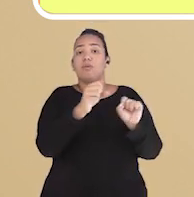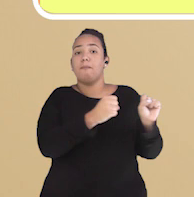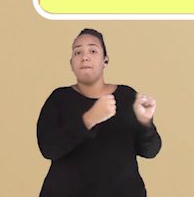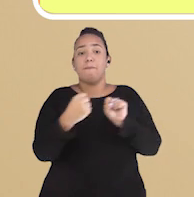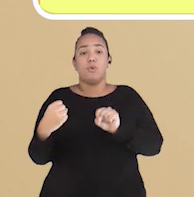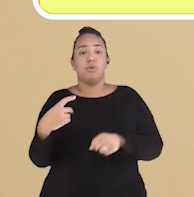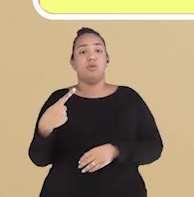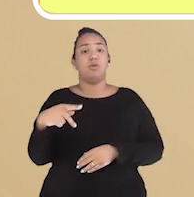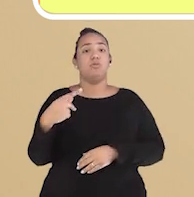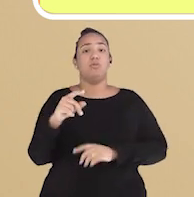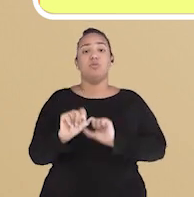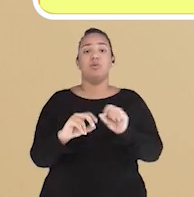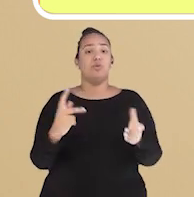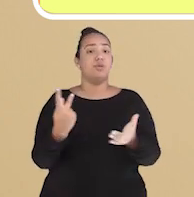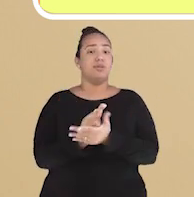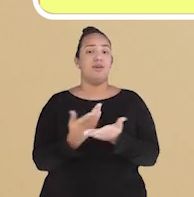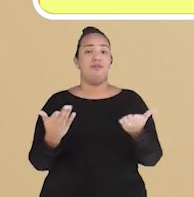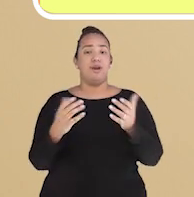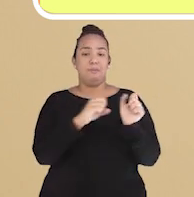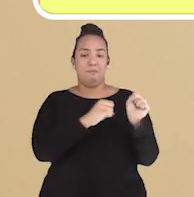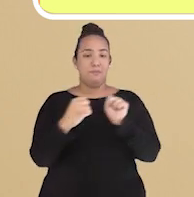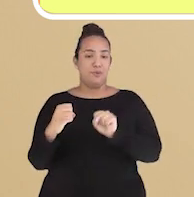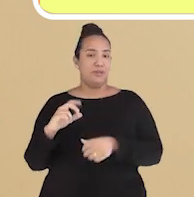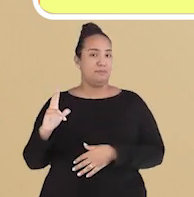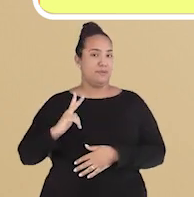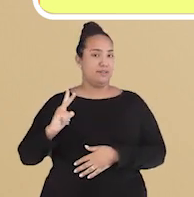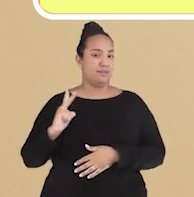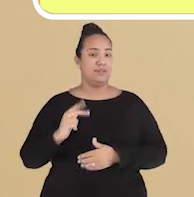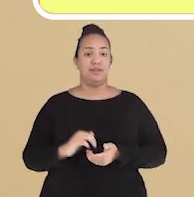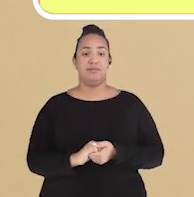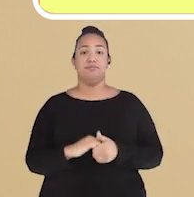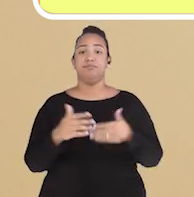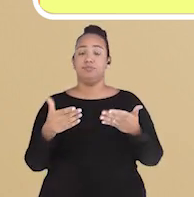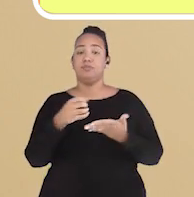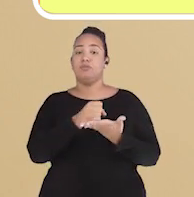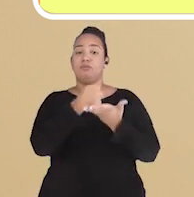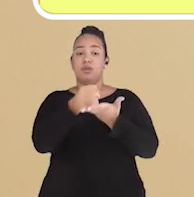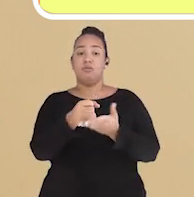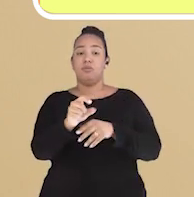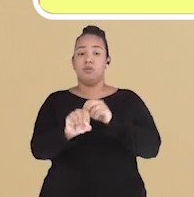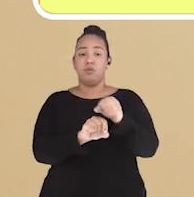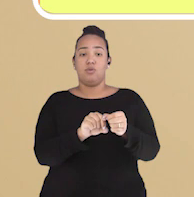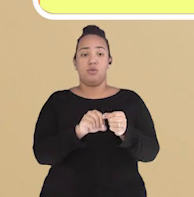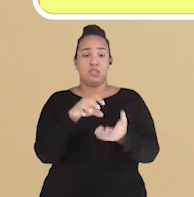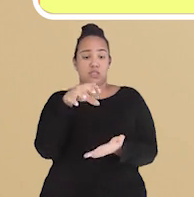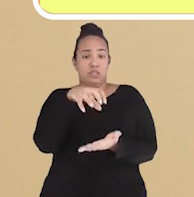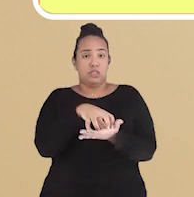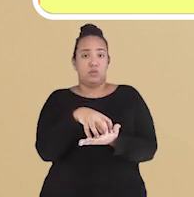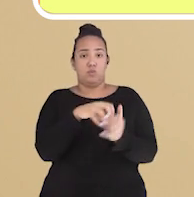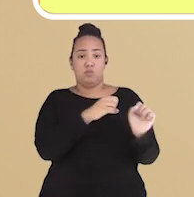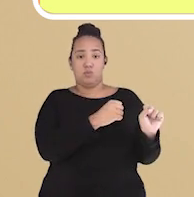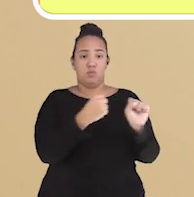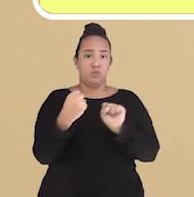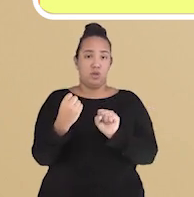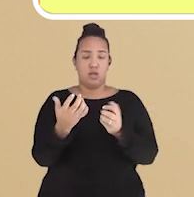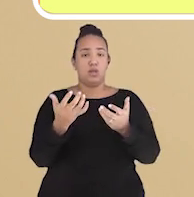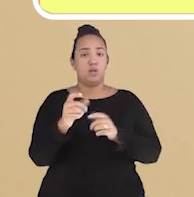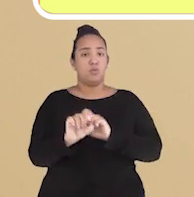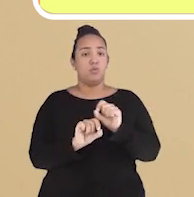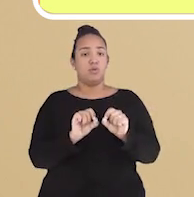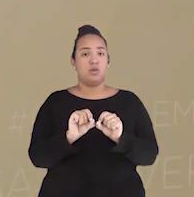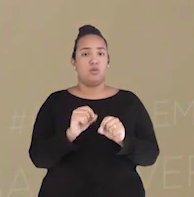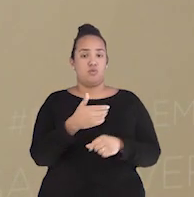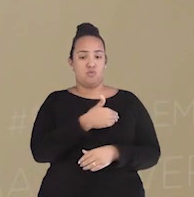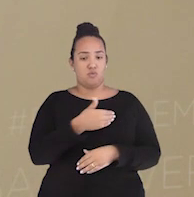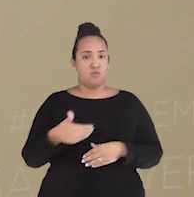e sobrasse poder privado. Por isso, apoiaram a centralização do poder e queriam um governo provisório